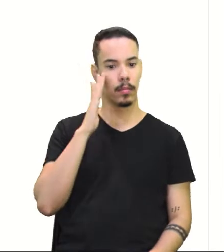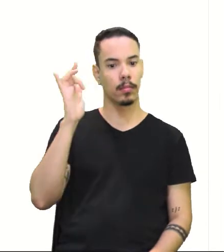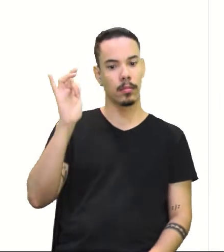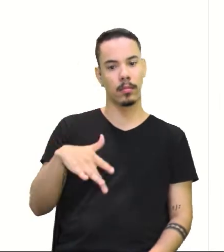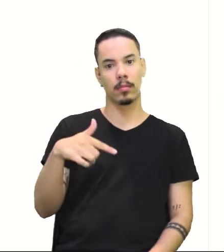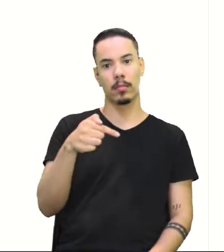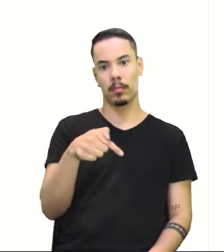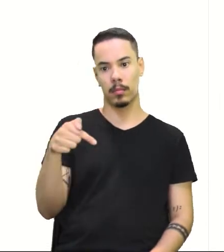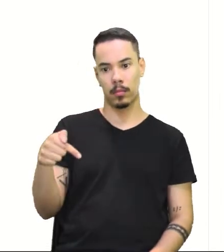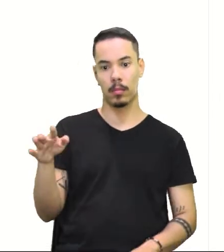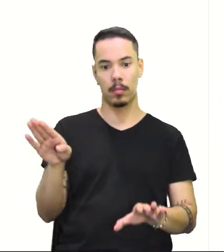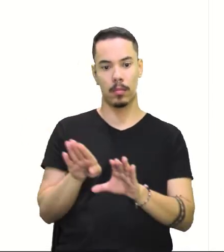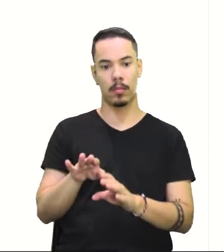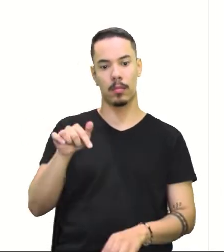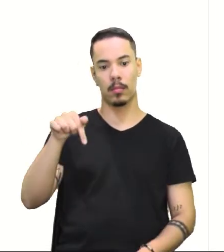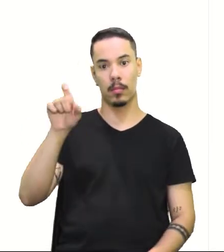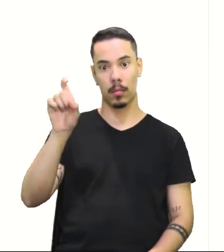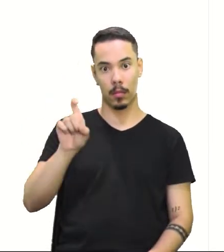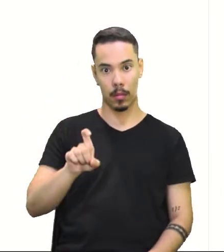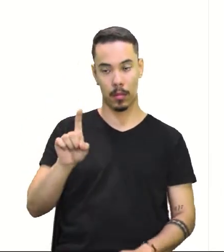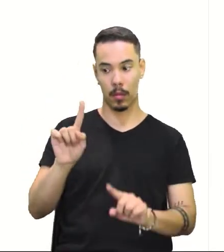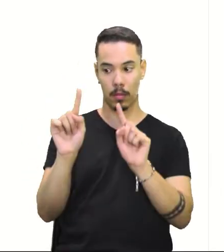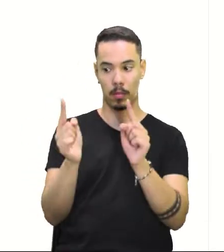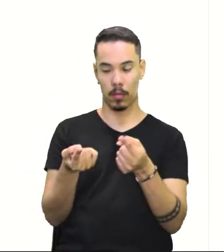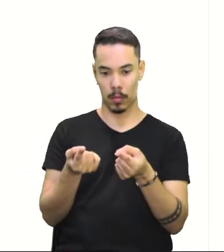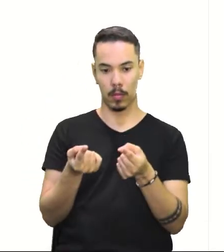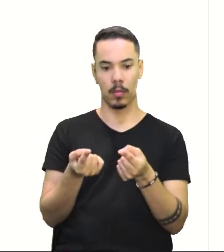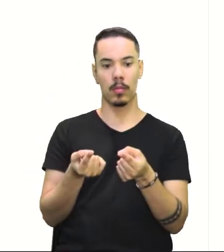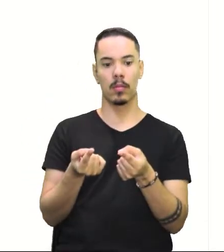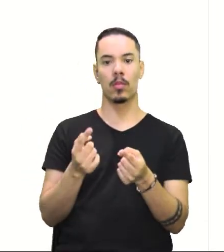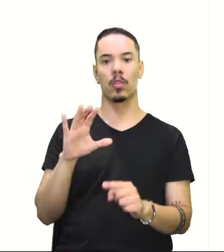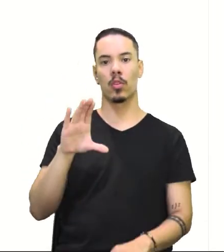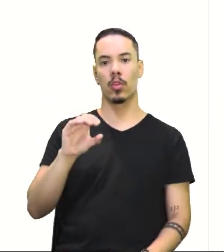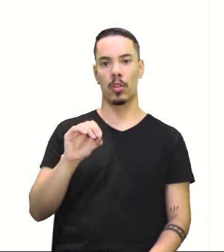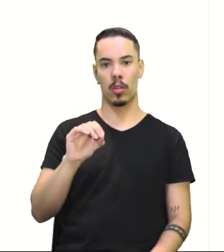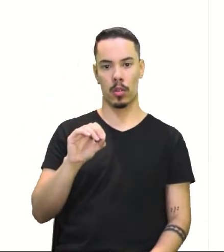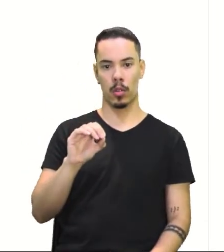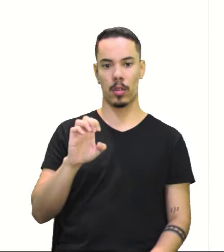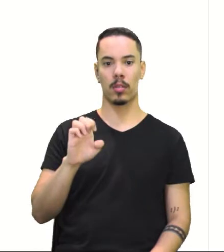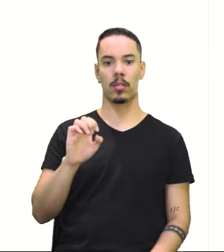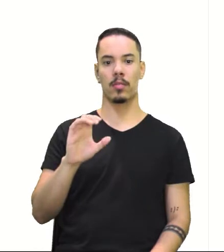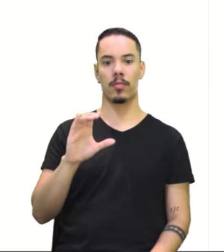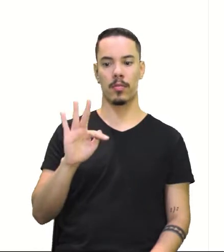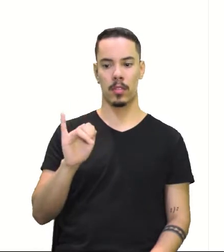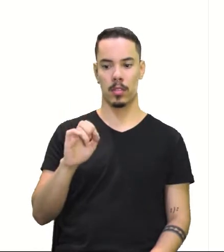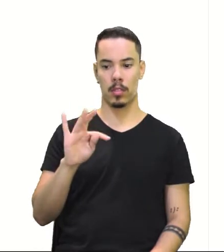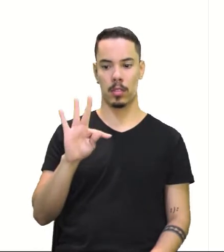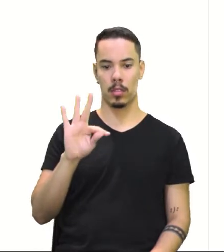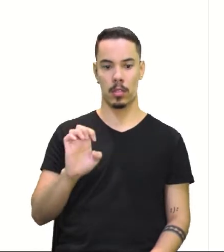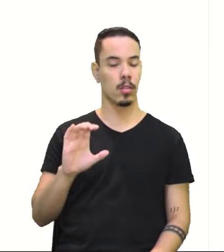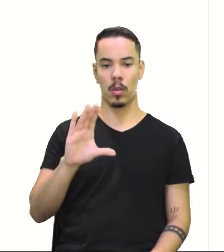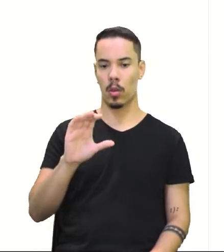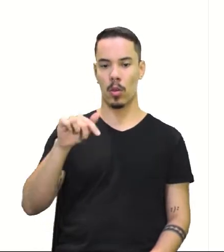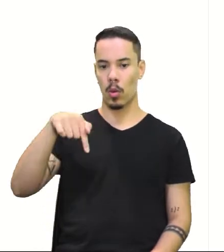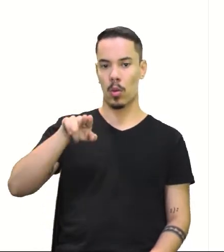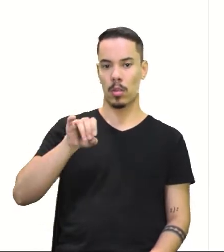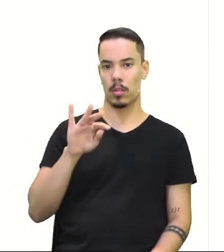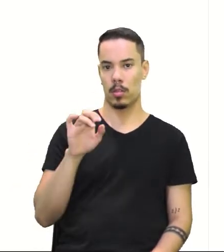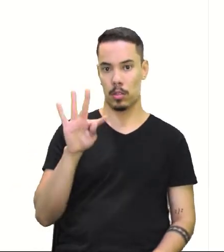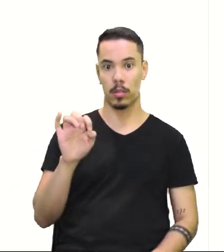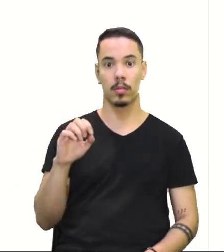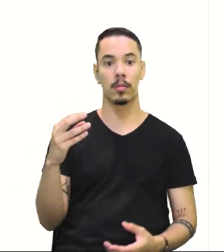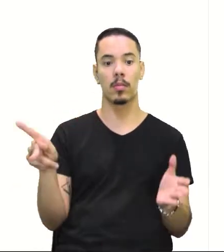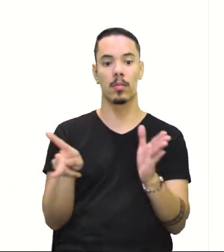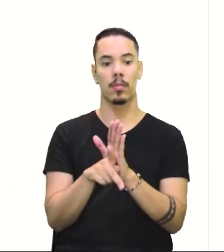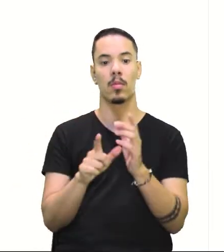o nosso Q de X, o nosso quociente, agora ele vem de onde? Dos novos coeficientes que surgiram.